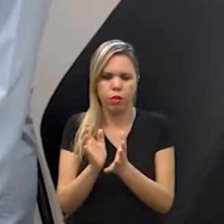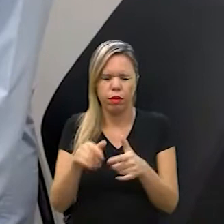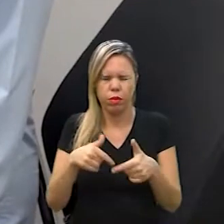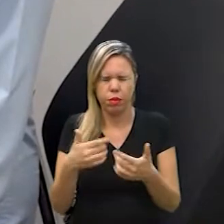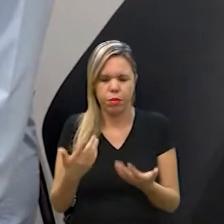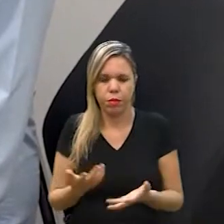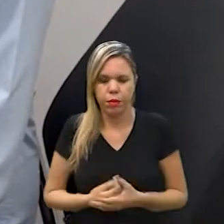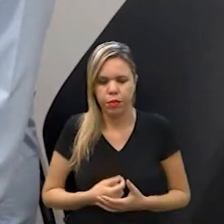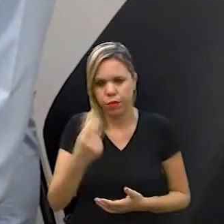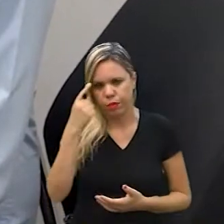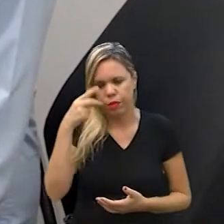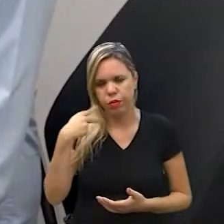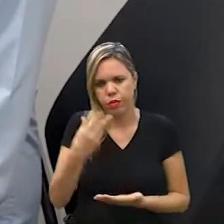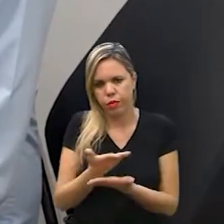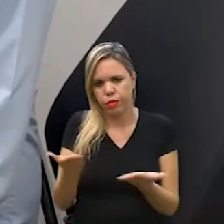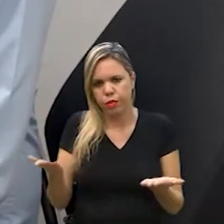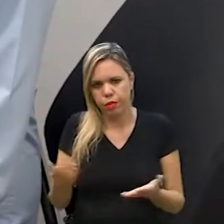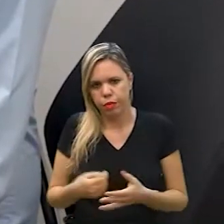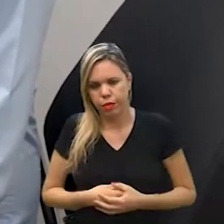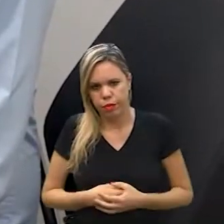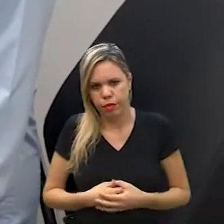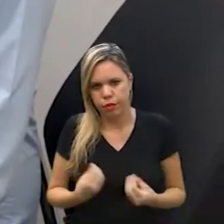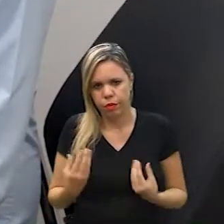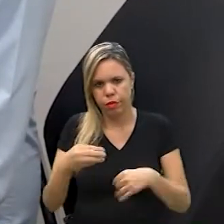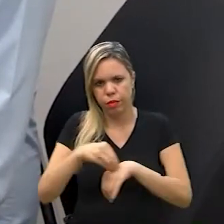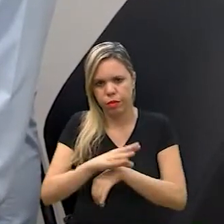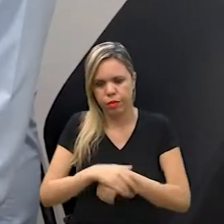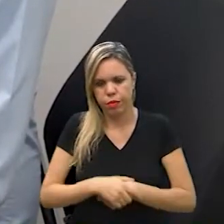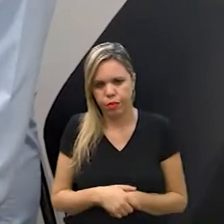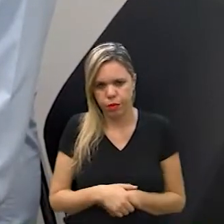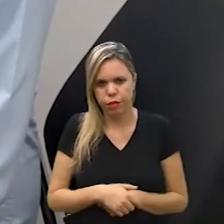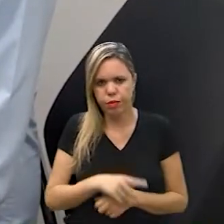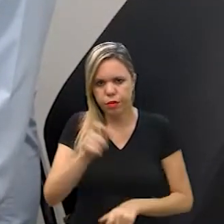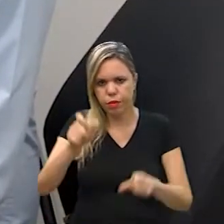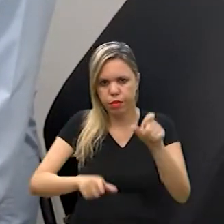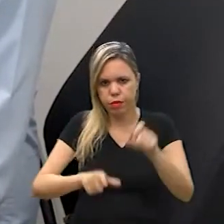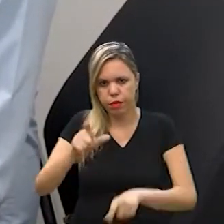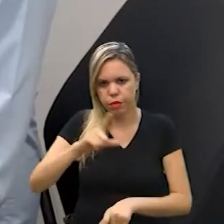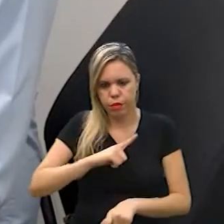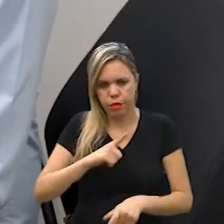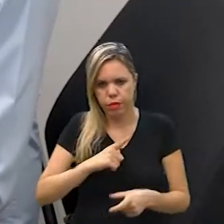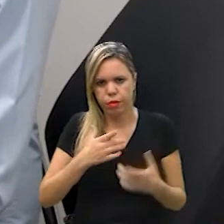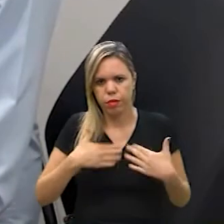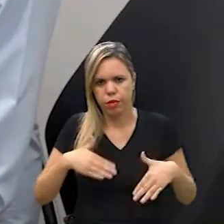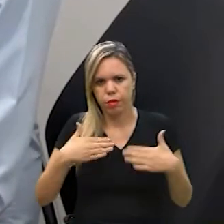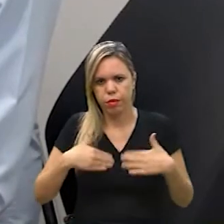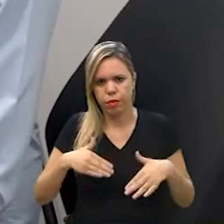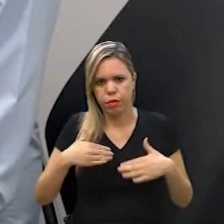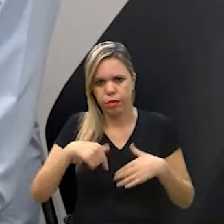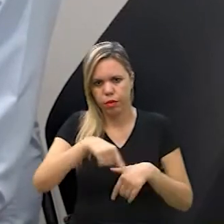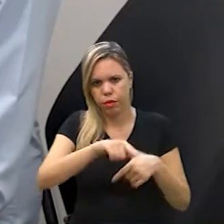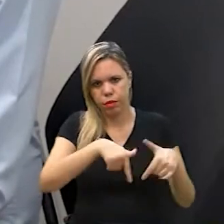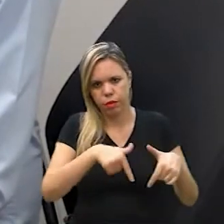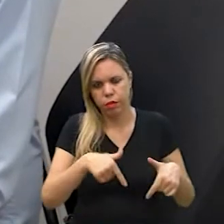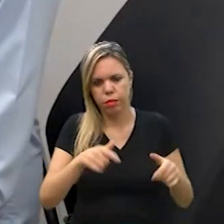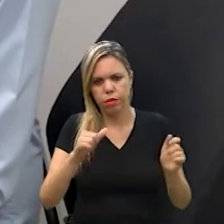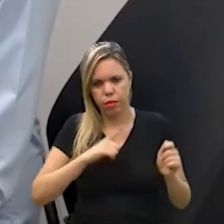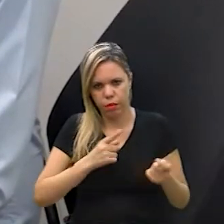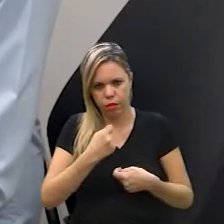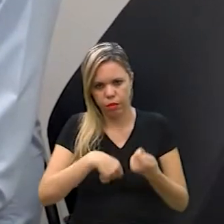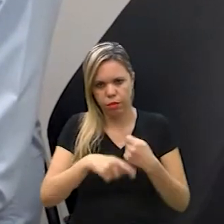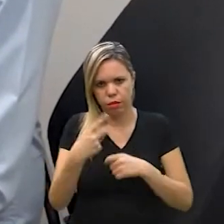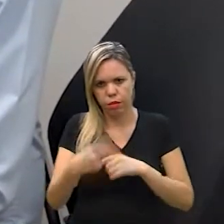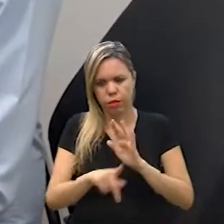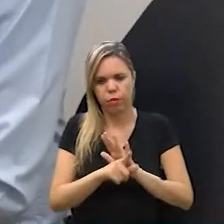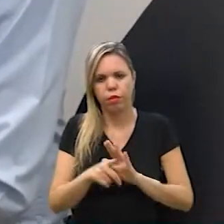dessa comissão, né, a ideia dos vereadores aqui, é dar condições das pessoas terem tranquilidade que vai trabalhar e vai